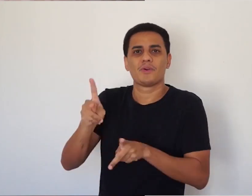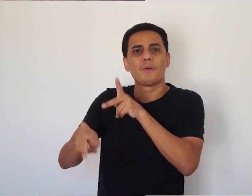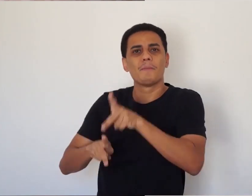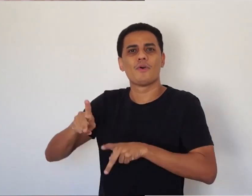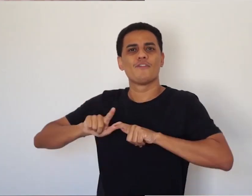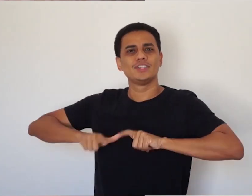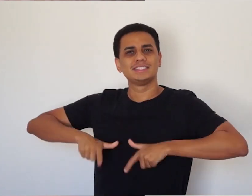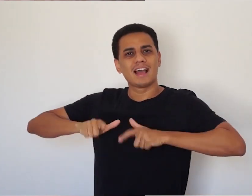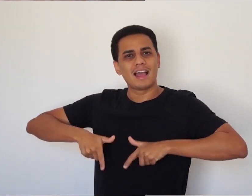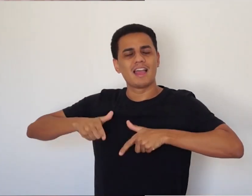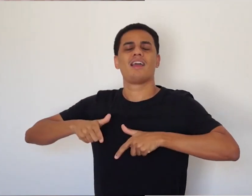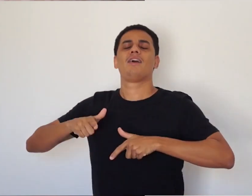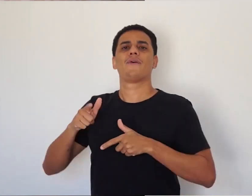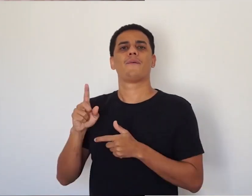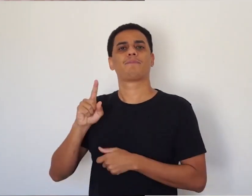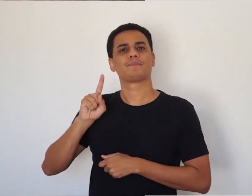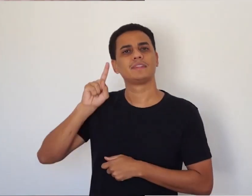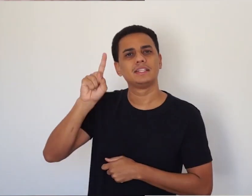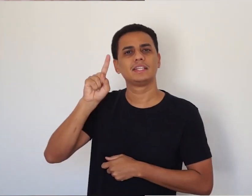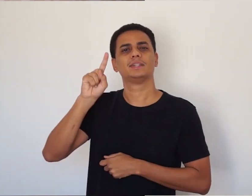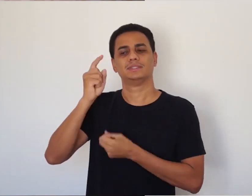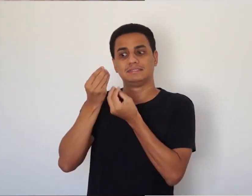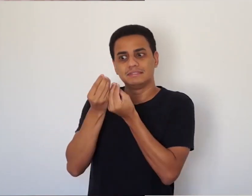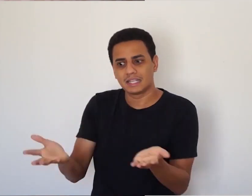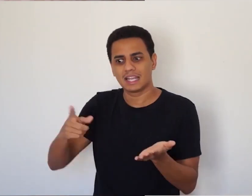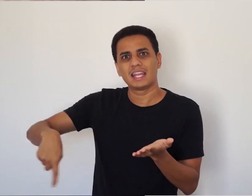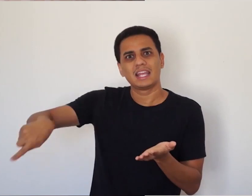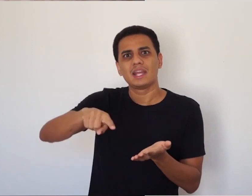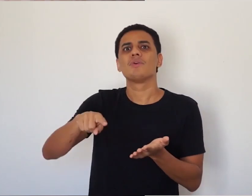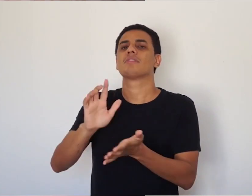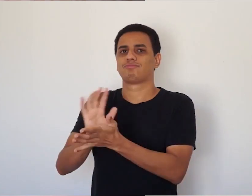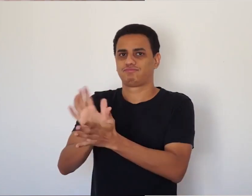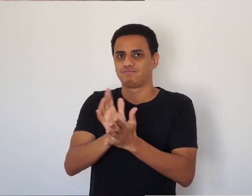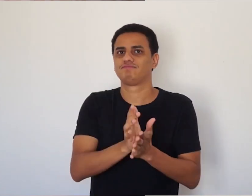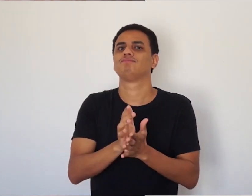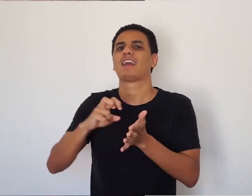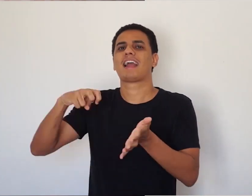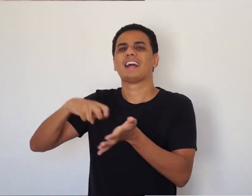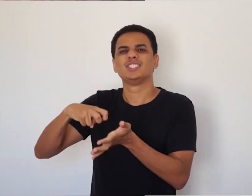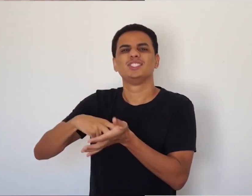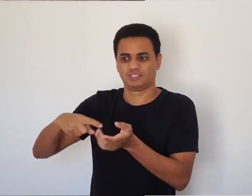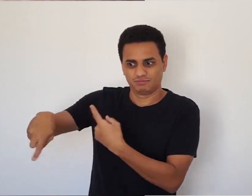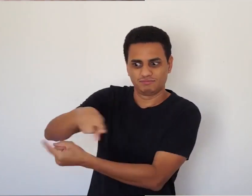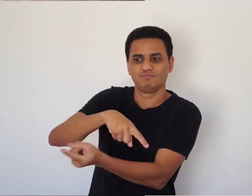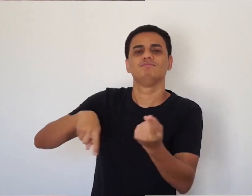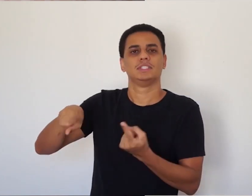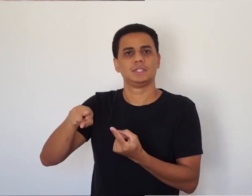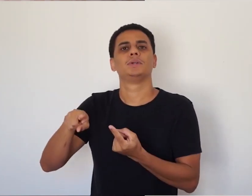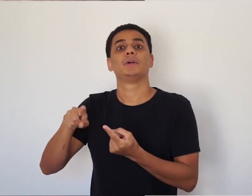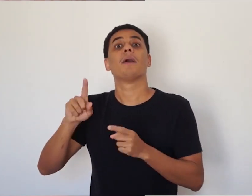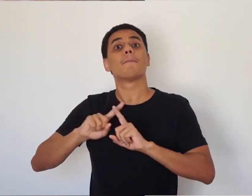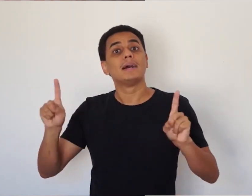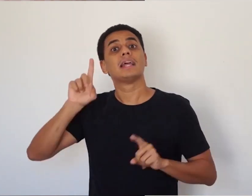impôs sobre a nação de Israel, Deus impôs sobre uma grande peste, e que